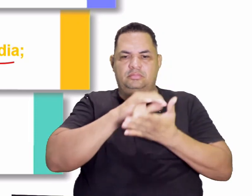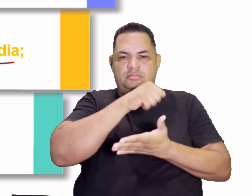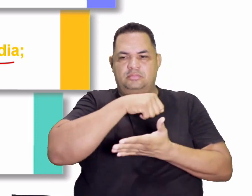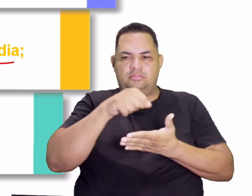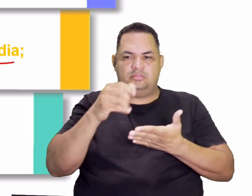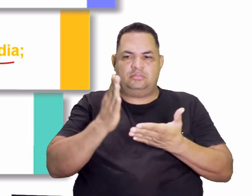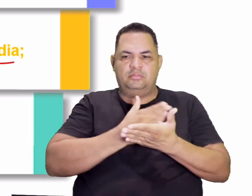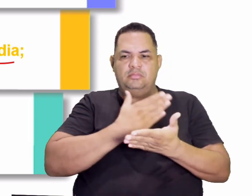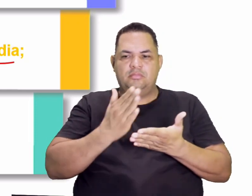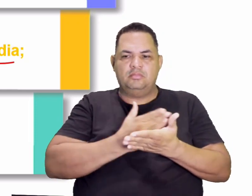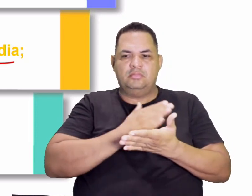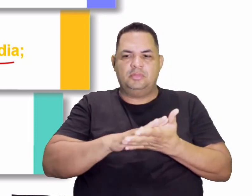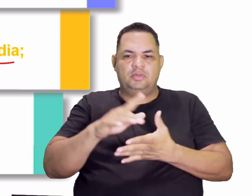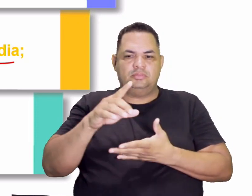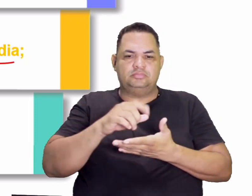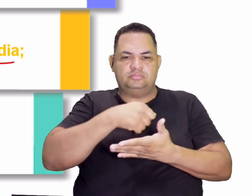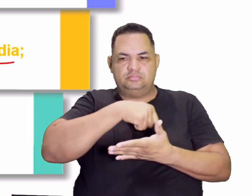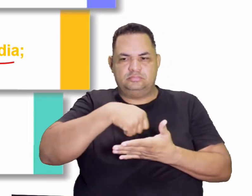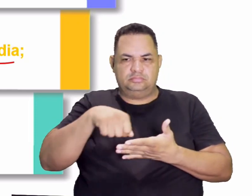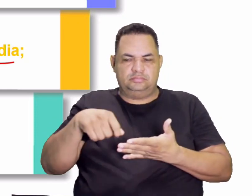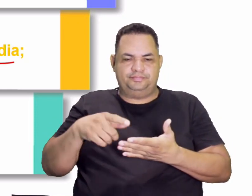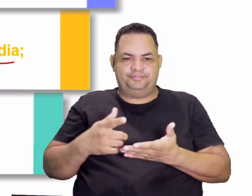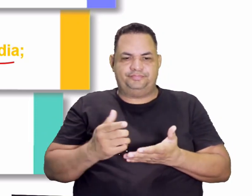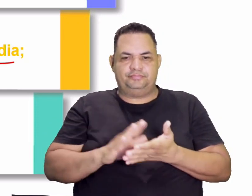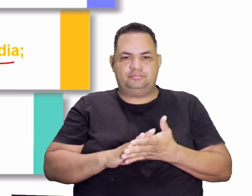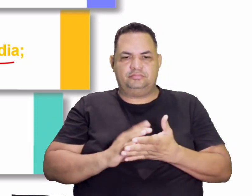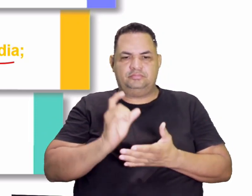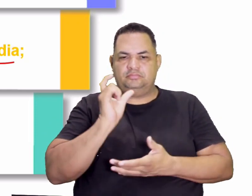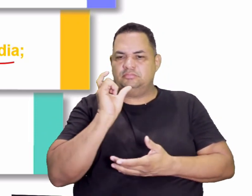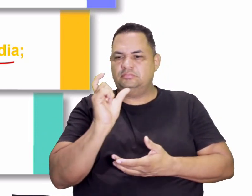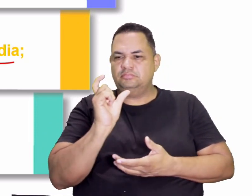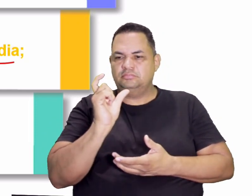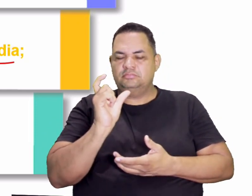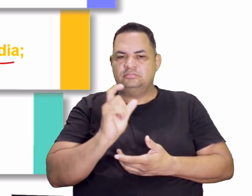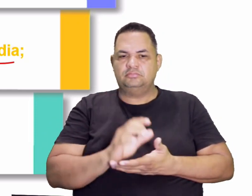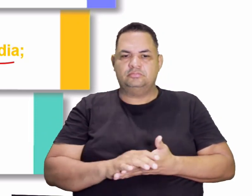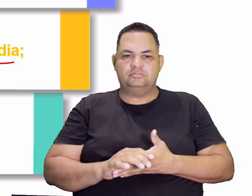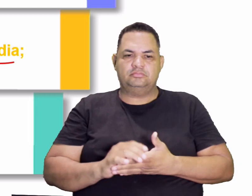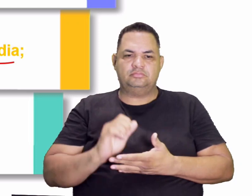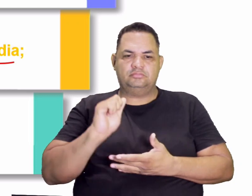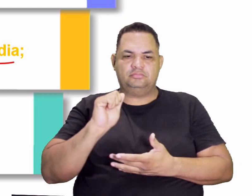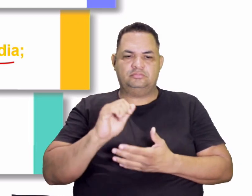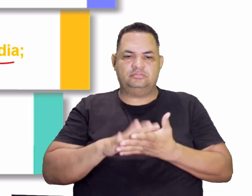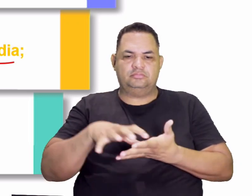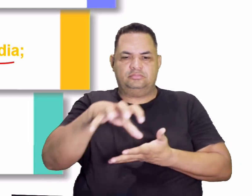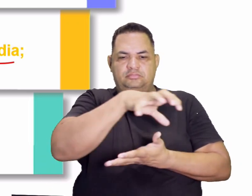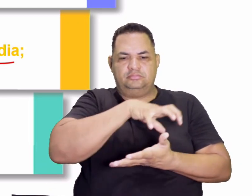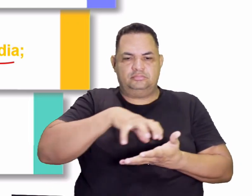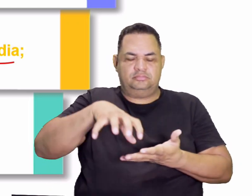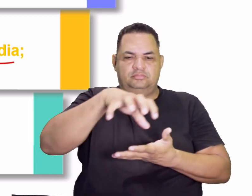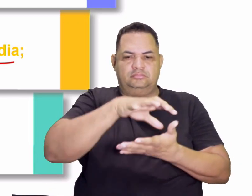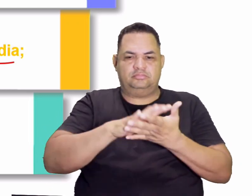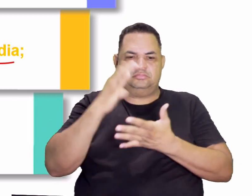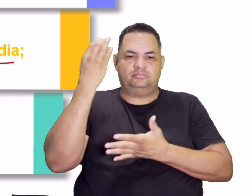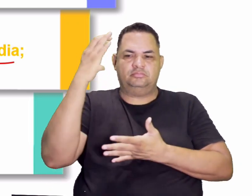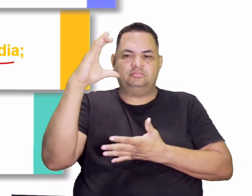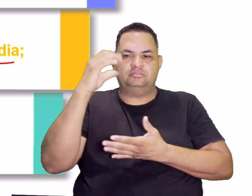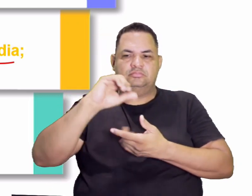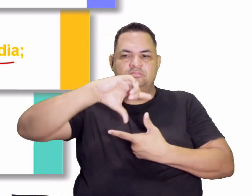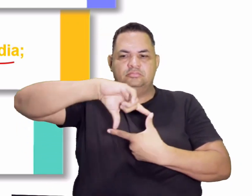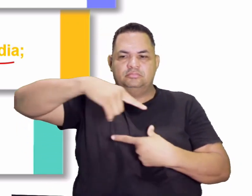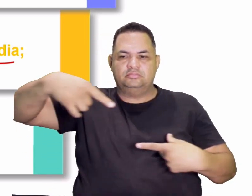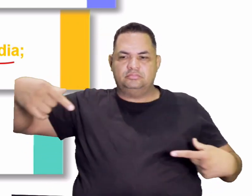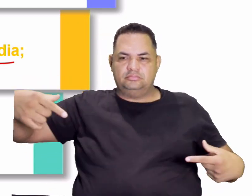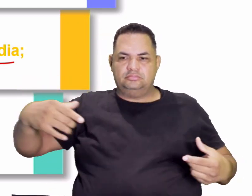sua agenda ou seu diário de bordo. Essa palavra, ok? Revolução científica na